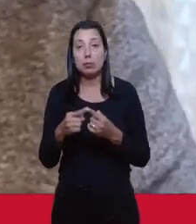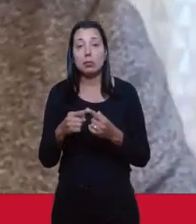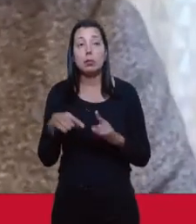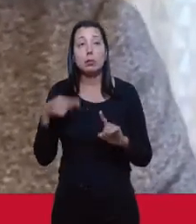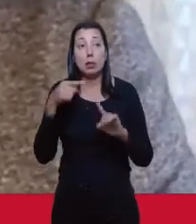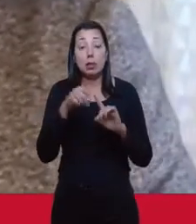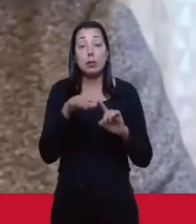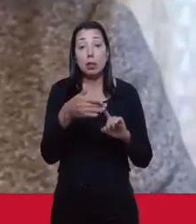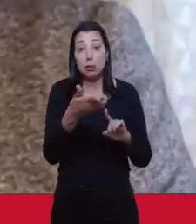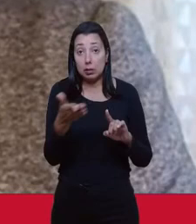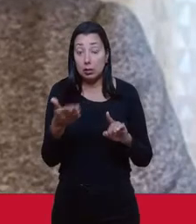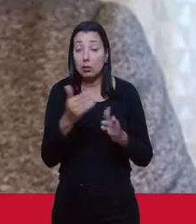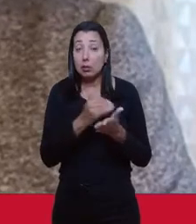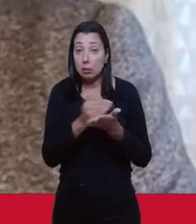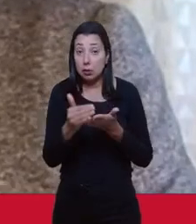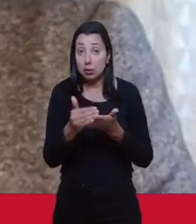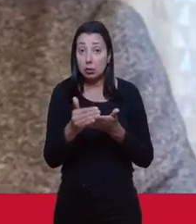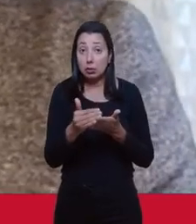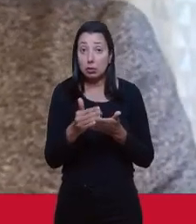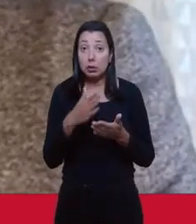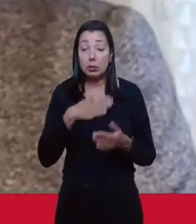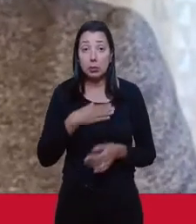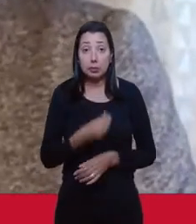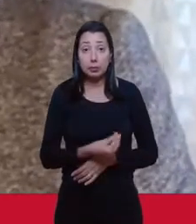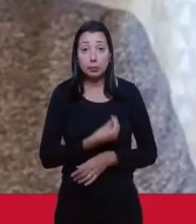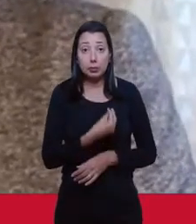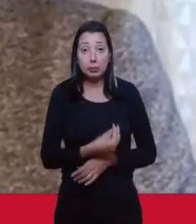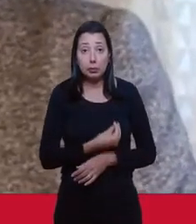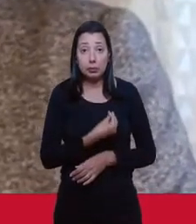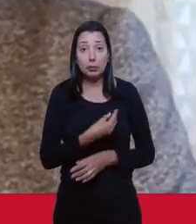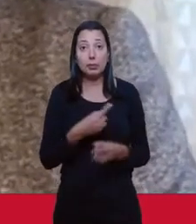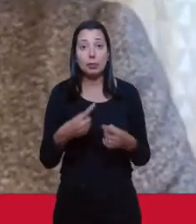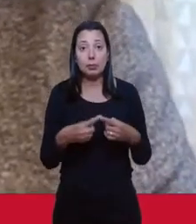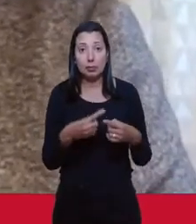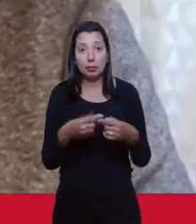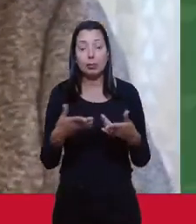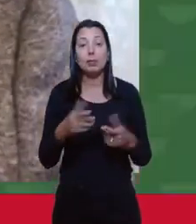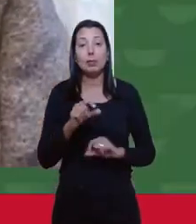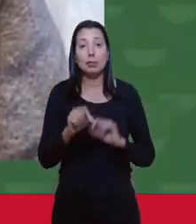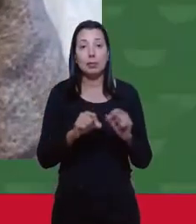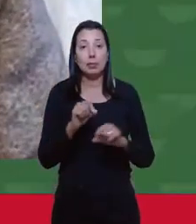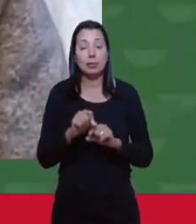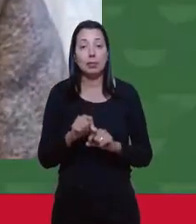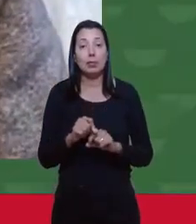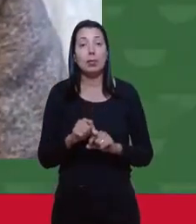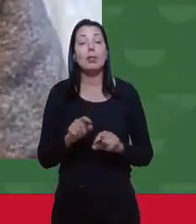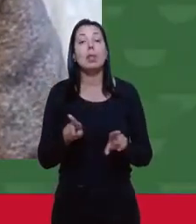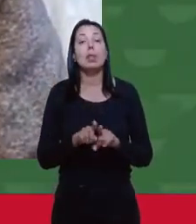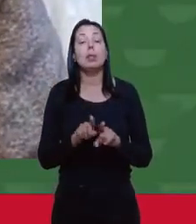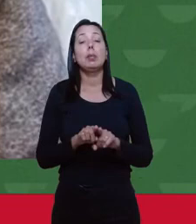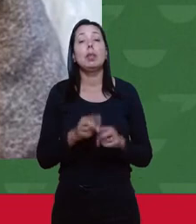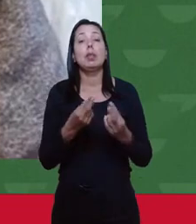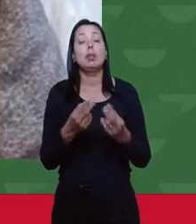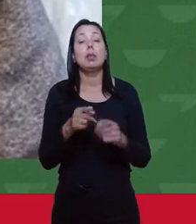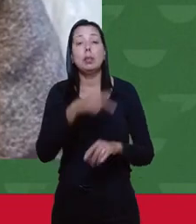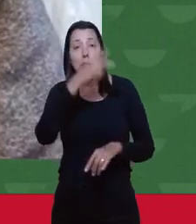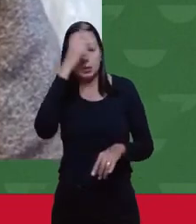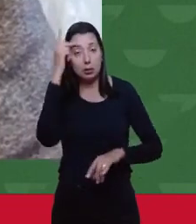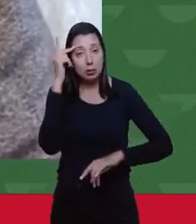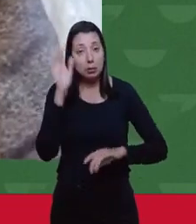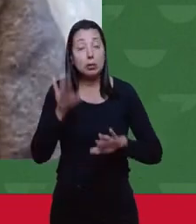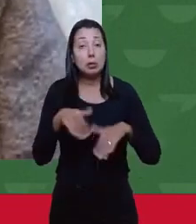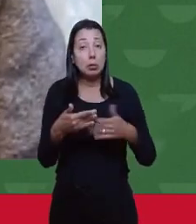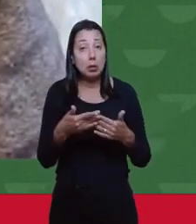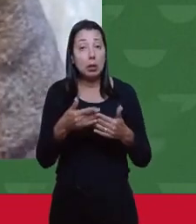subjetividade dele. Então, ele, a partir dali, da minha presença, ele me elegeu como uma espécie de opositor e ao mesmo tempo, de pessoa a partir da